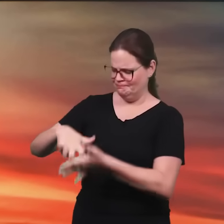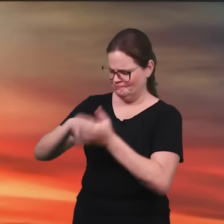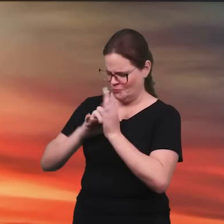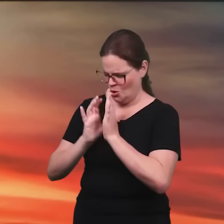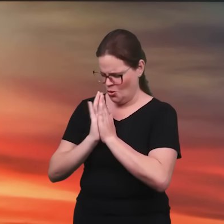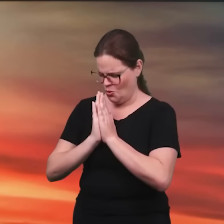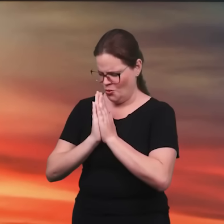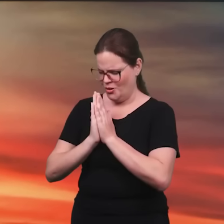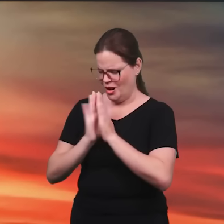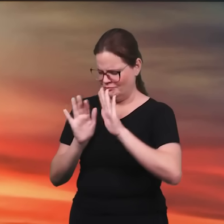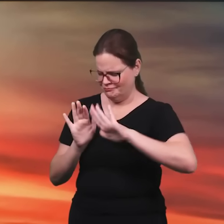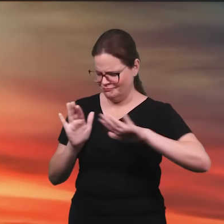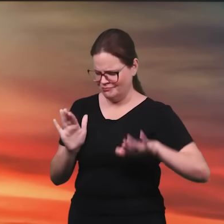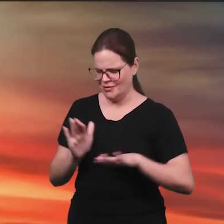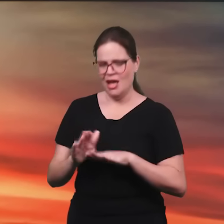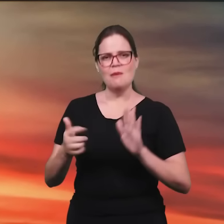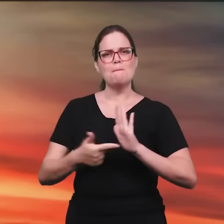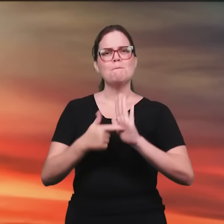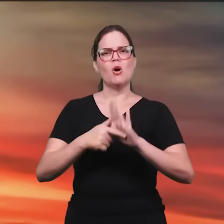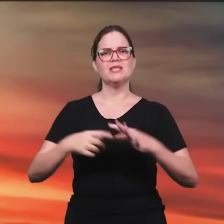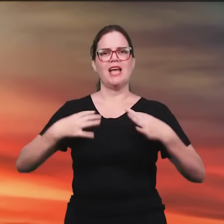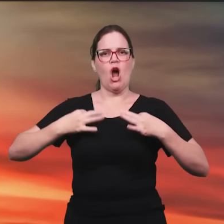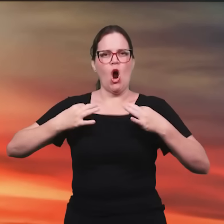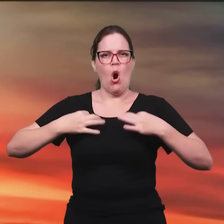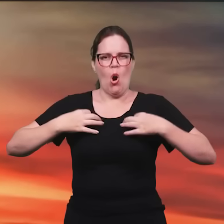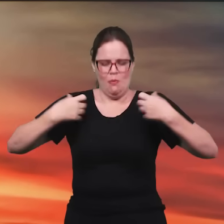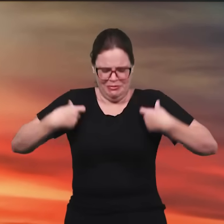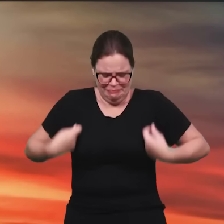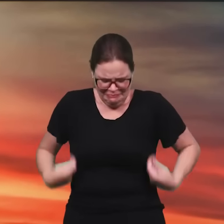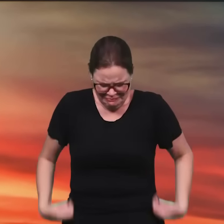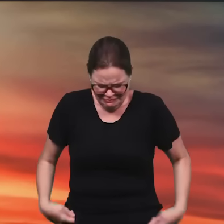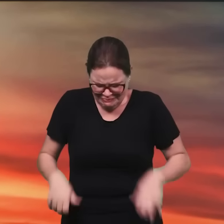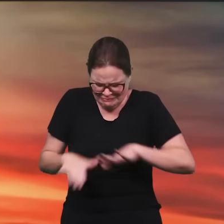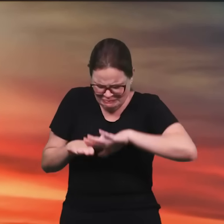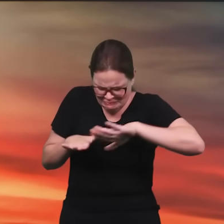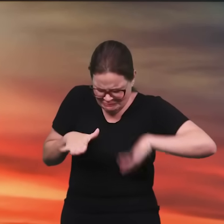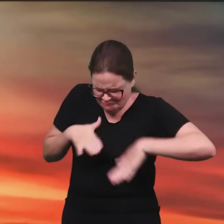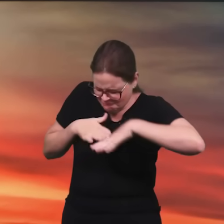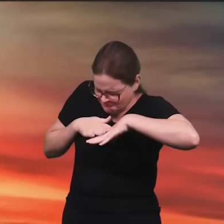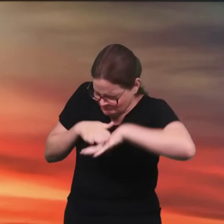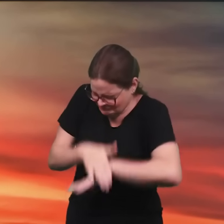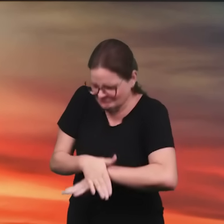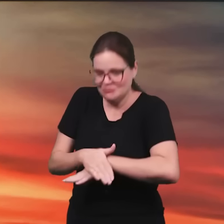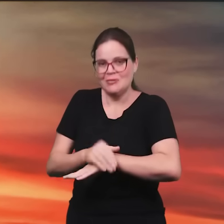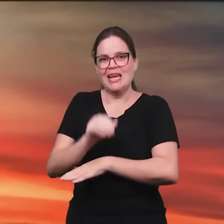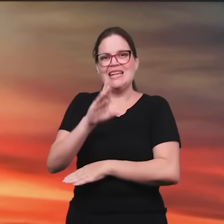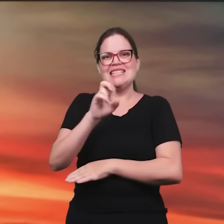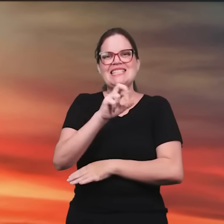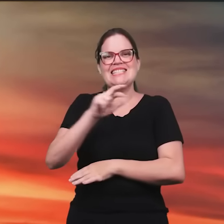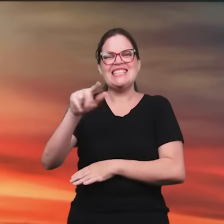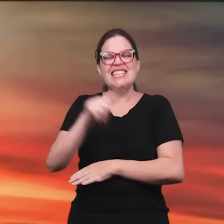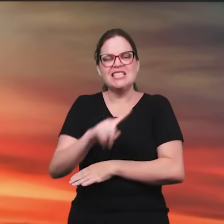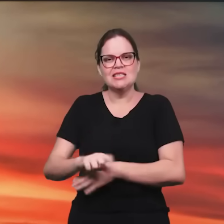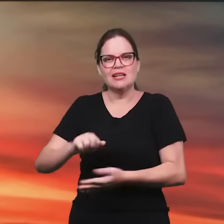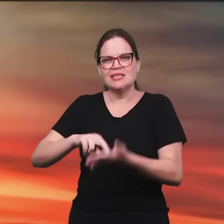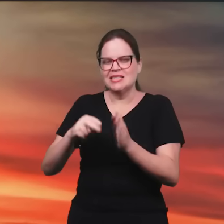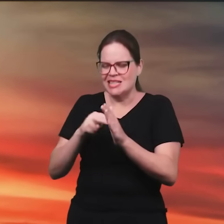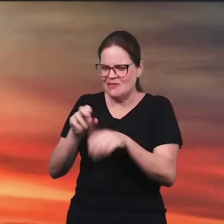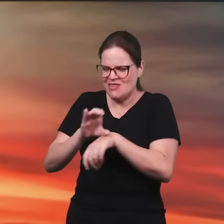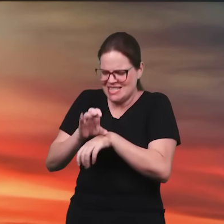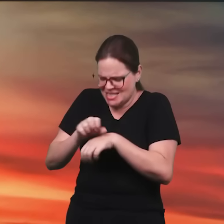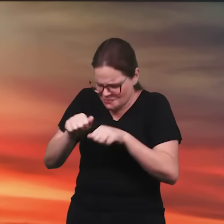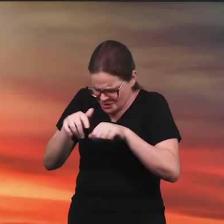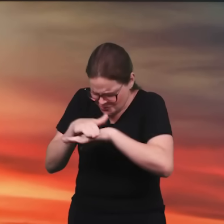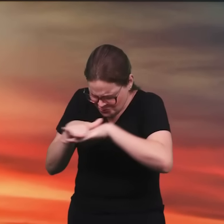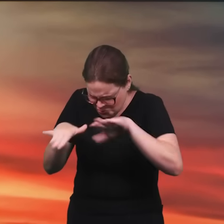do Senhor, ele foi com saco e cinza, ou seja, ele foi humilhado diante de Deus, como um homem